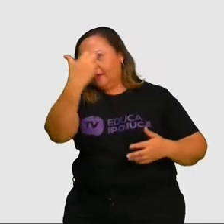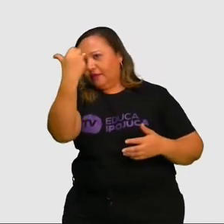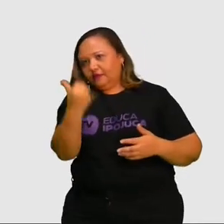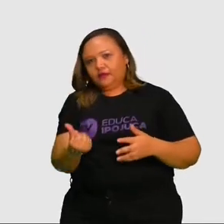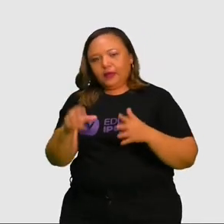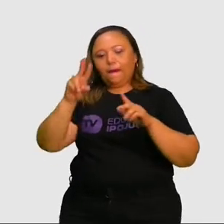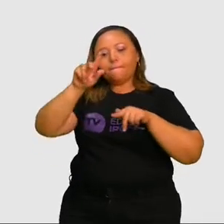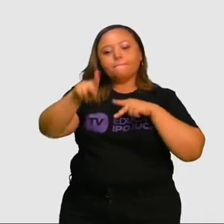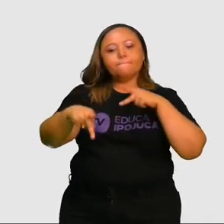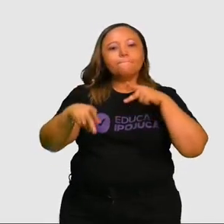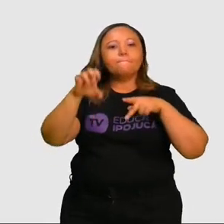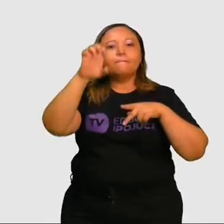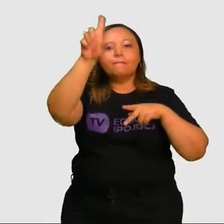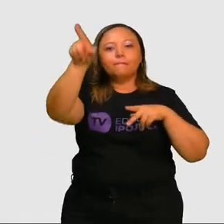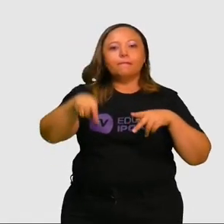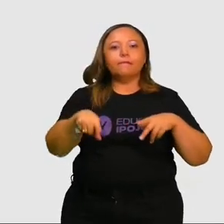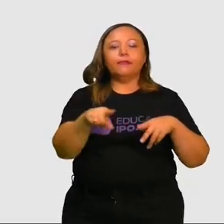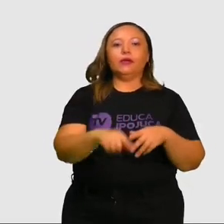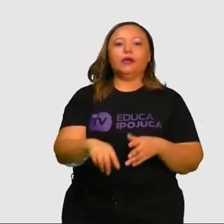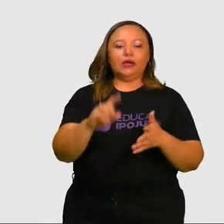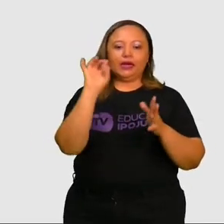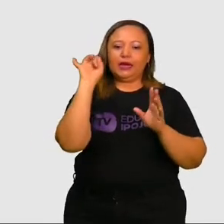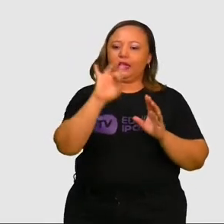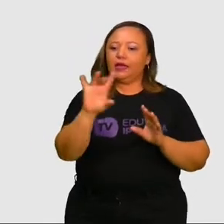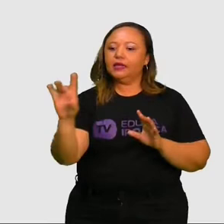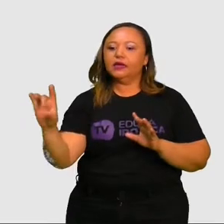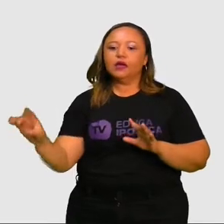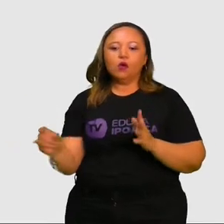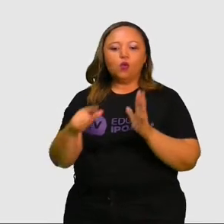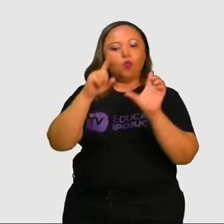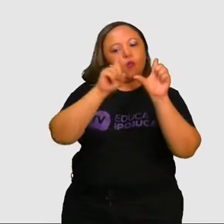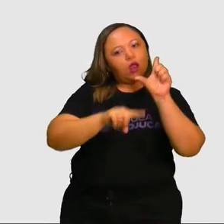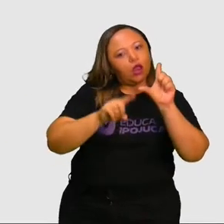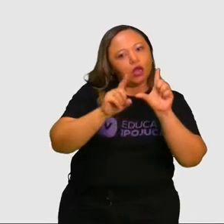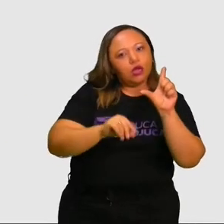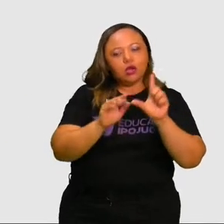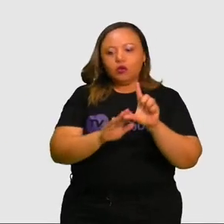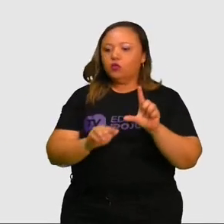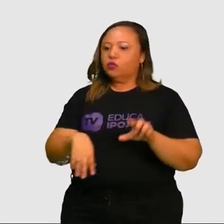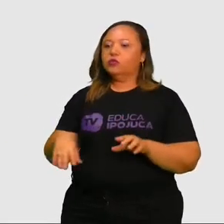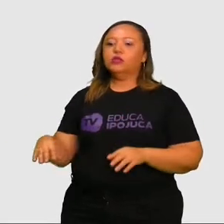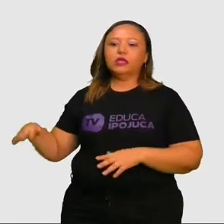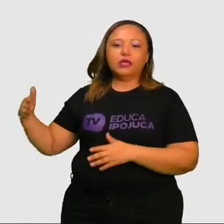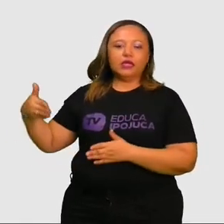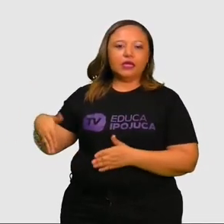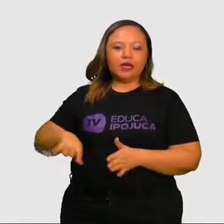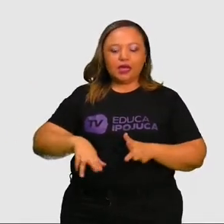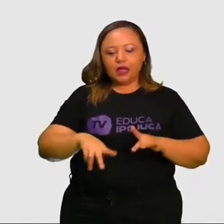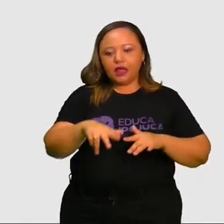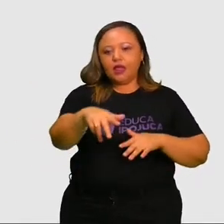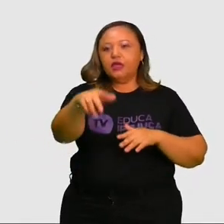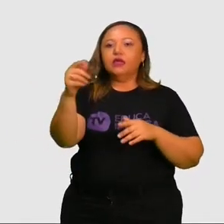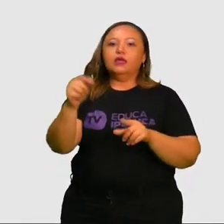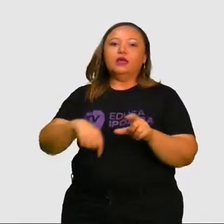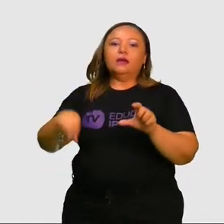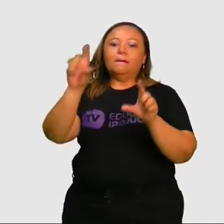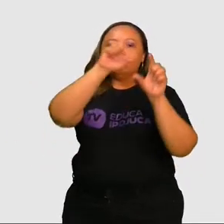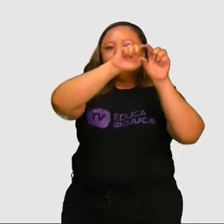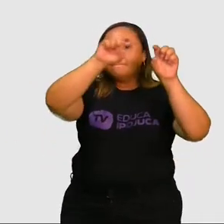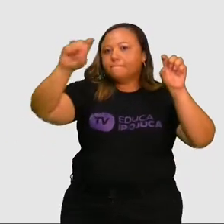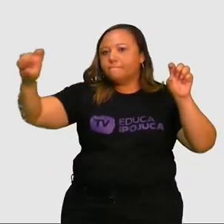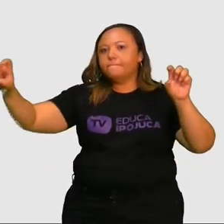patinhas, cada qual com uma letrinha. E por onde ele passava, nascia uma